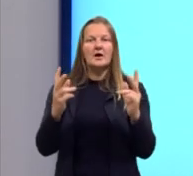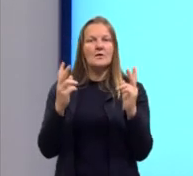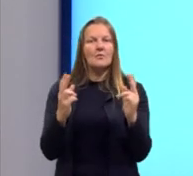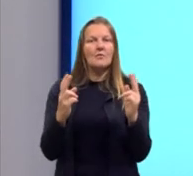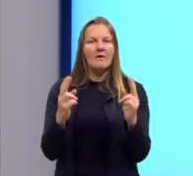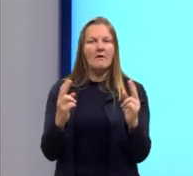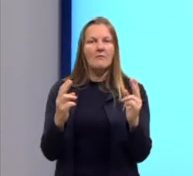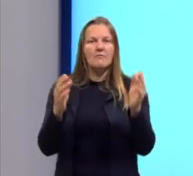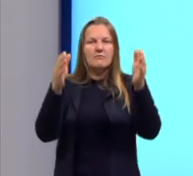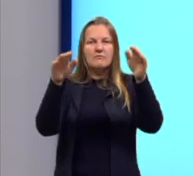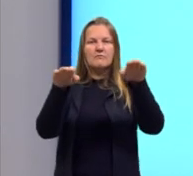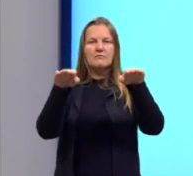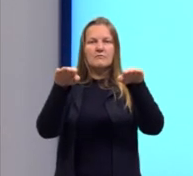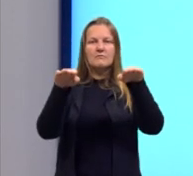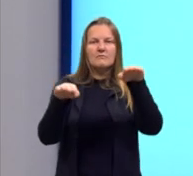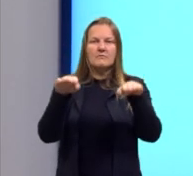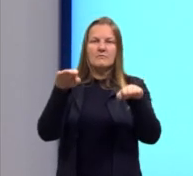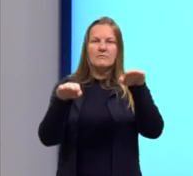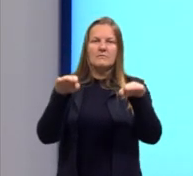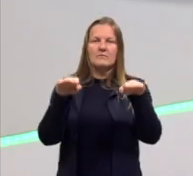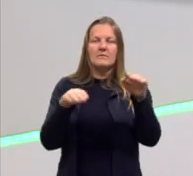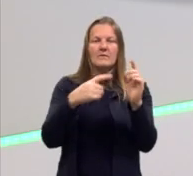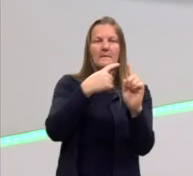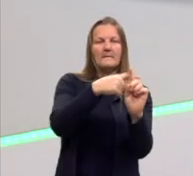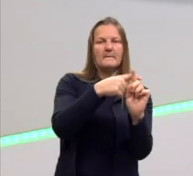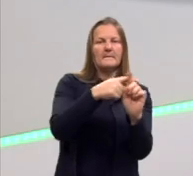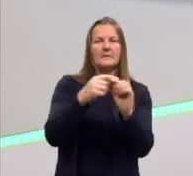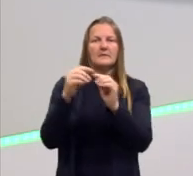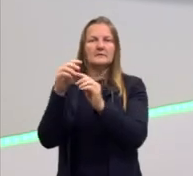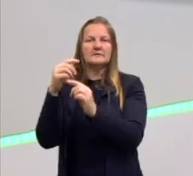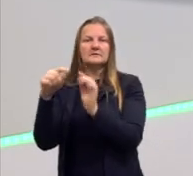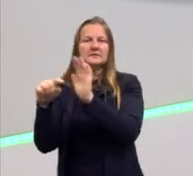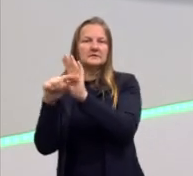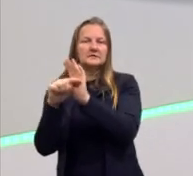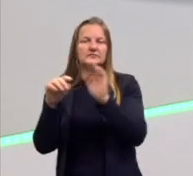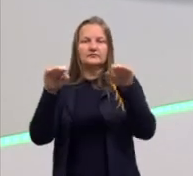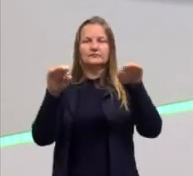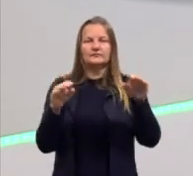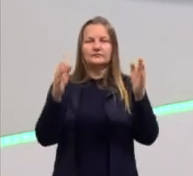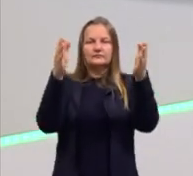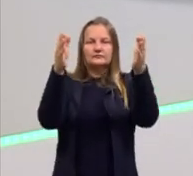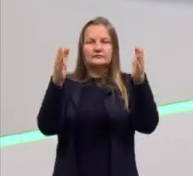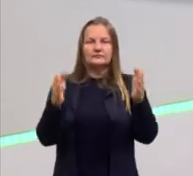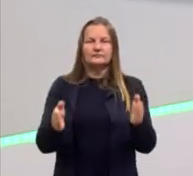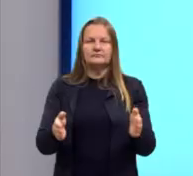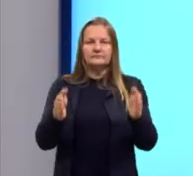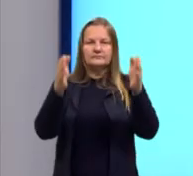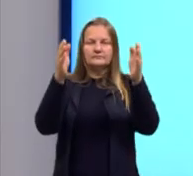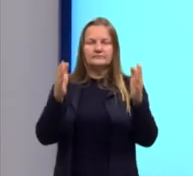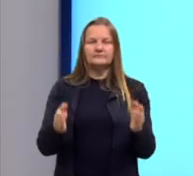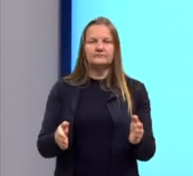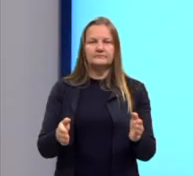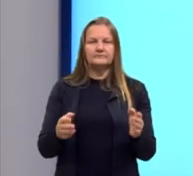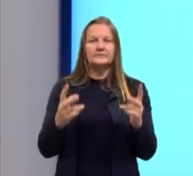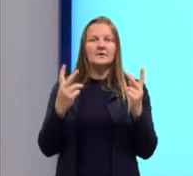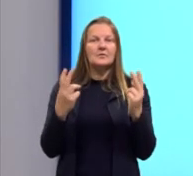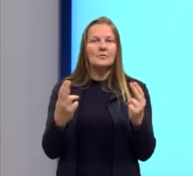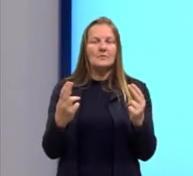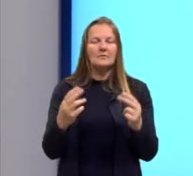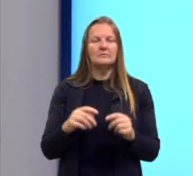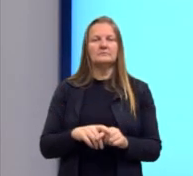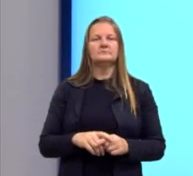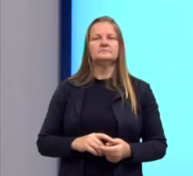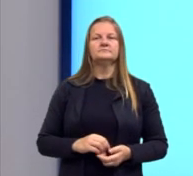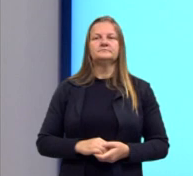placas Então se igual a a diferença de potencial elétrico entre os terminais da bateria então o